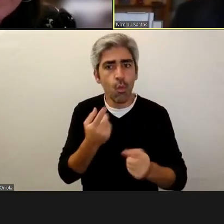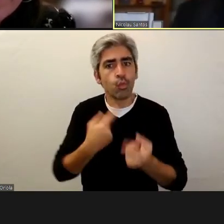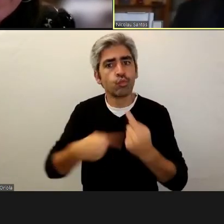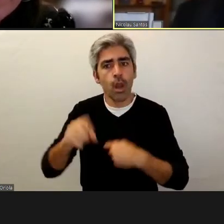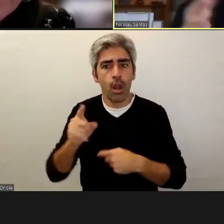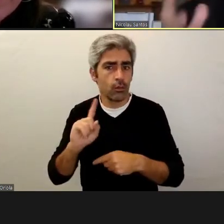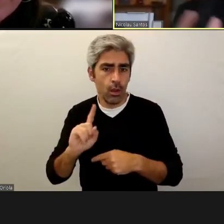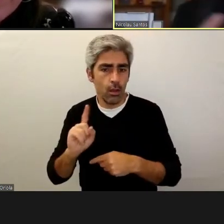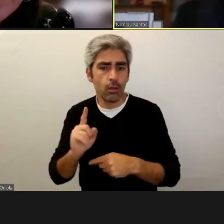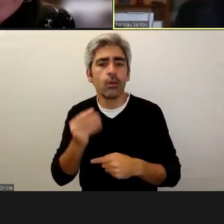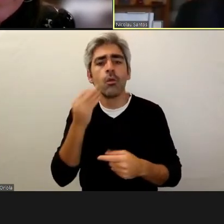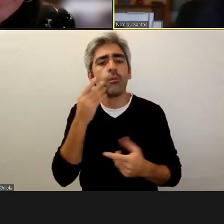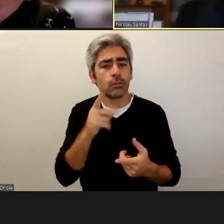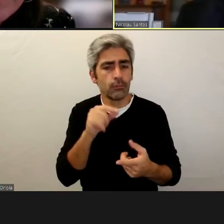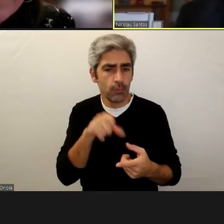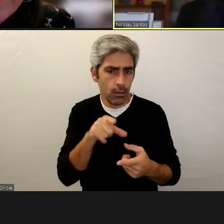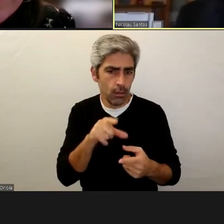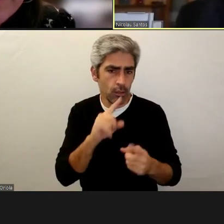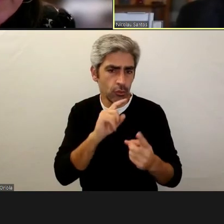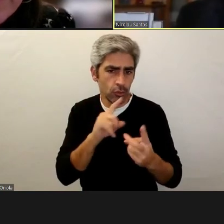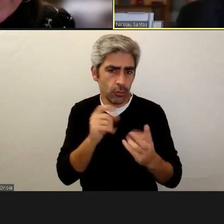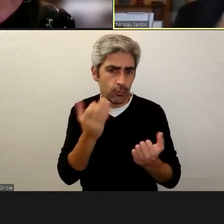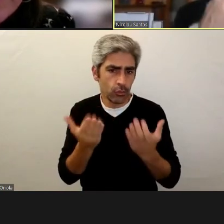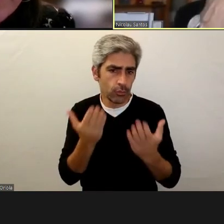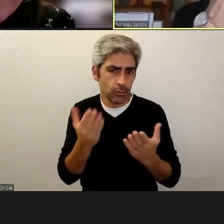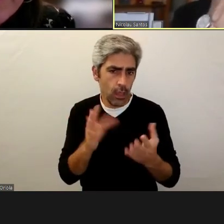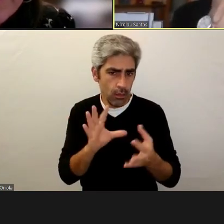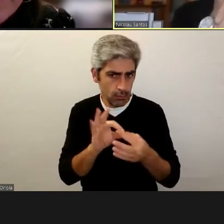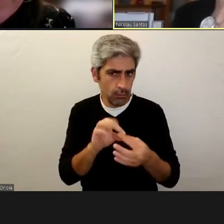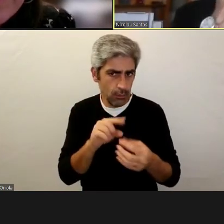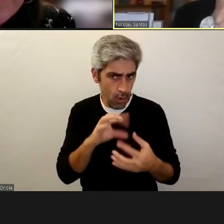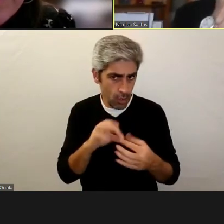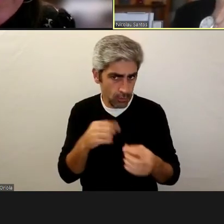isto se enquadra também nas questões de proporcionalidade.